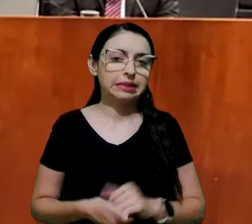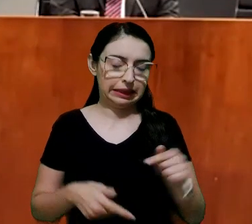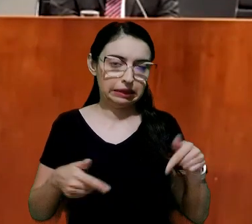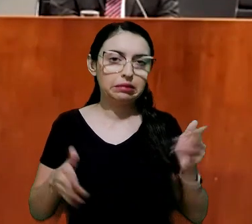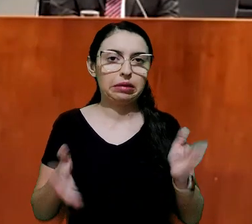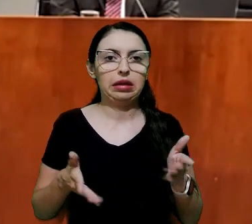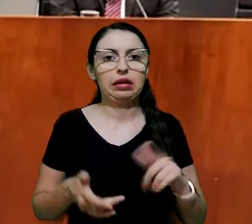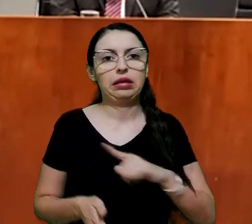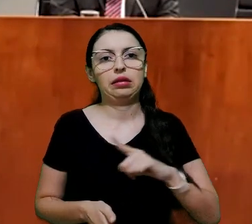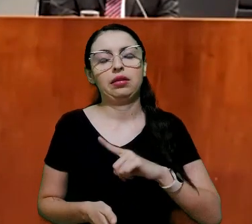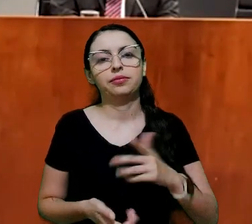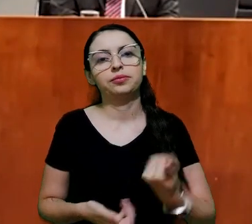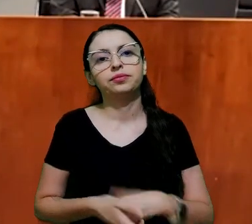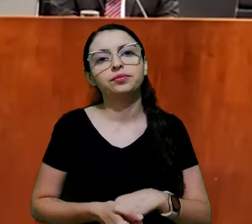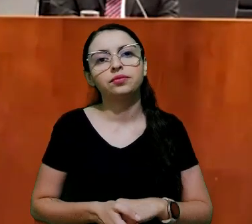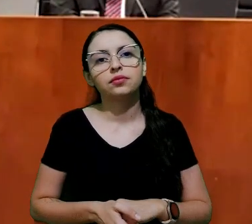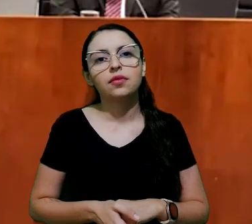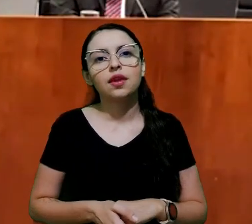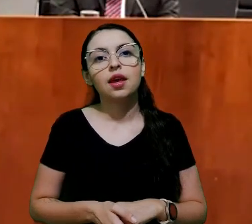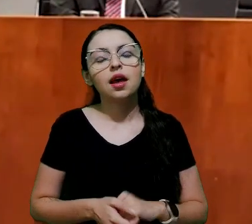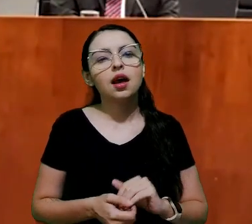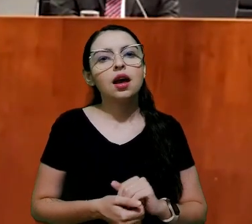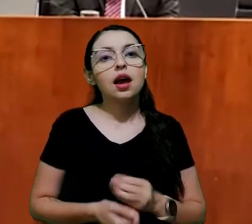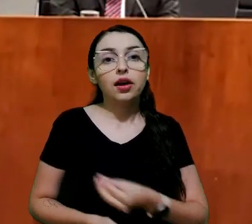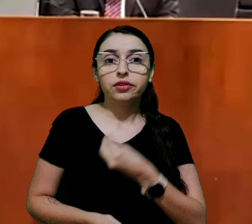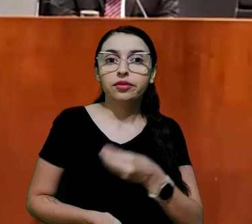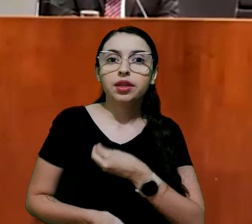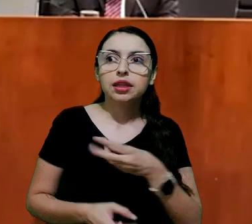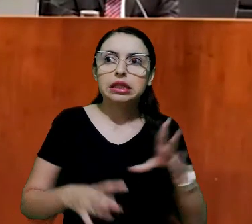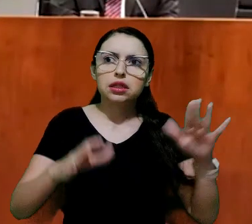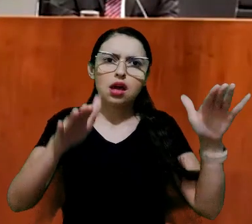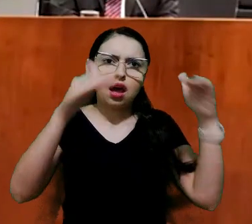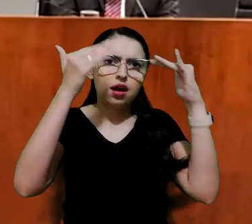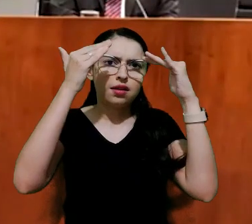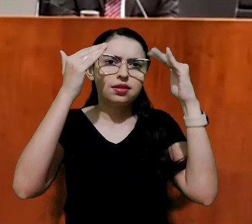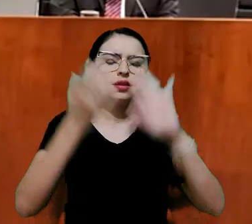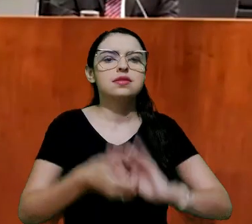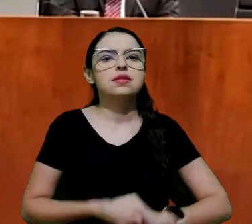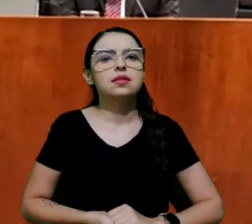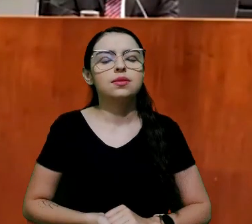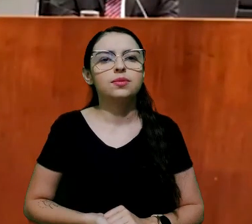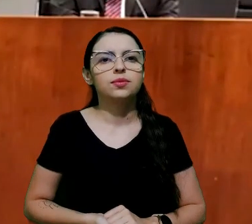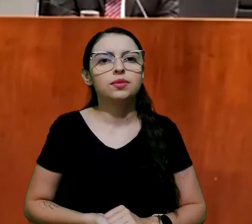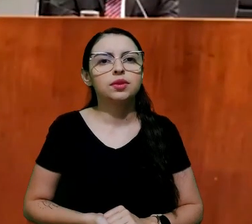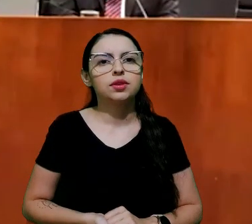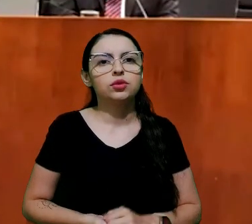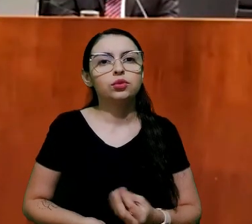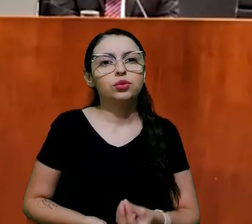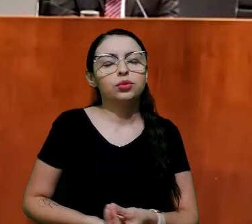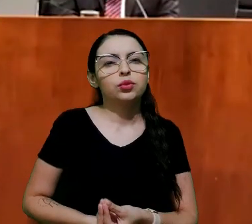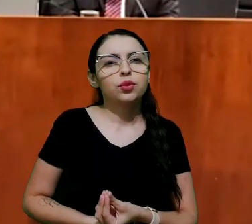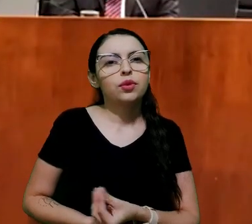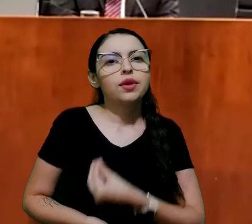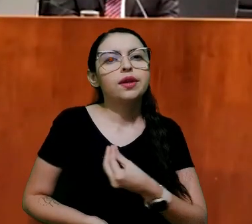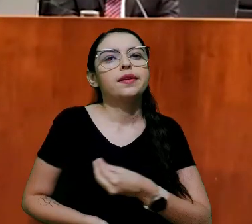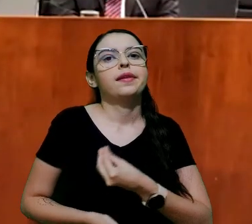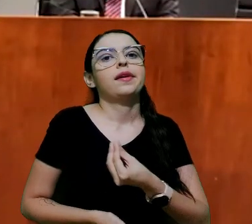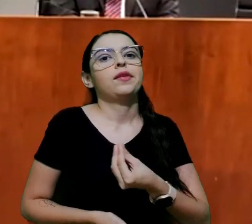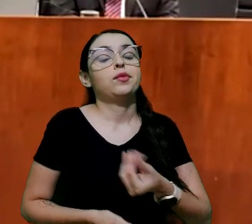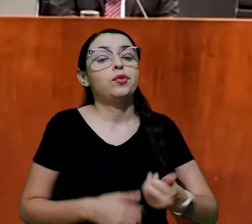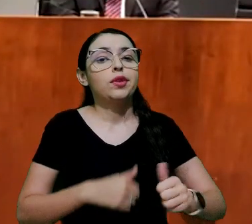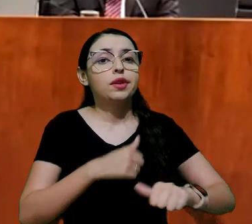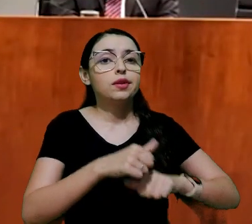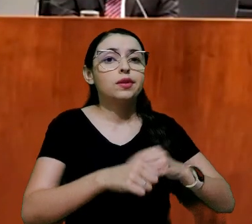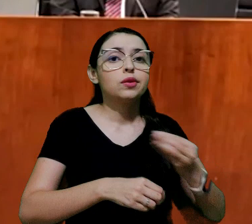Esta realidade nos chama a atenção imediatamente. Então, existe um direito à sucessão. E o Código Civil diz que